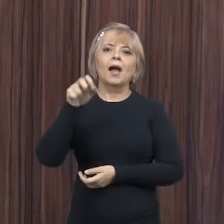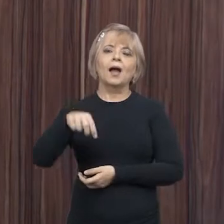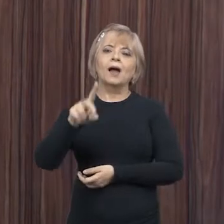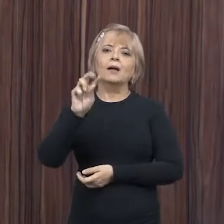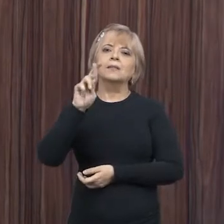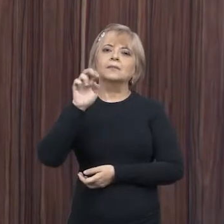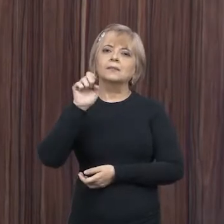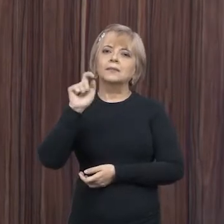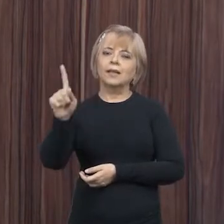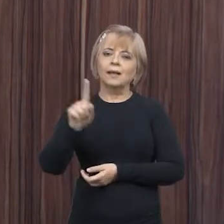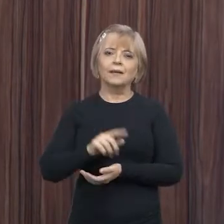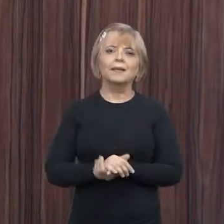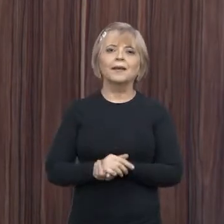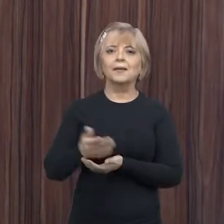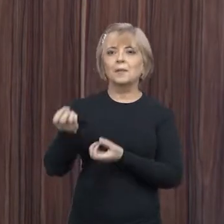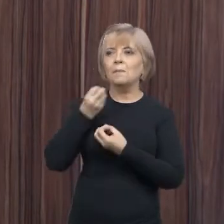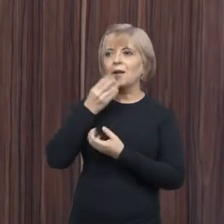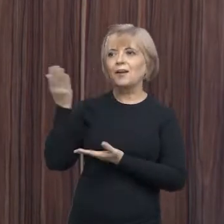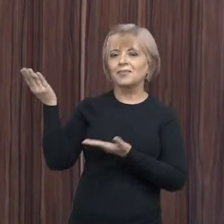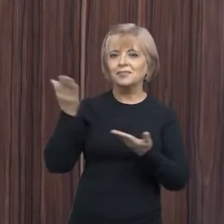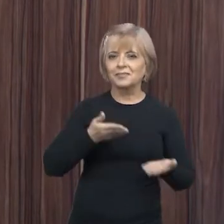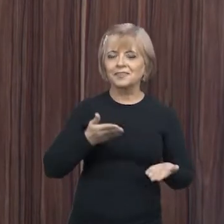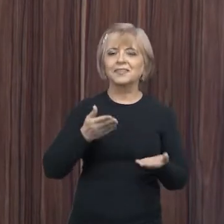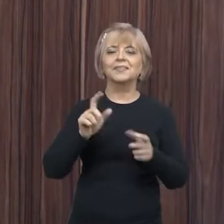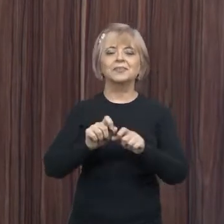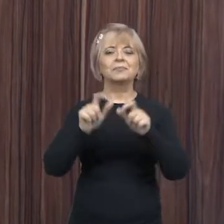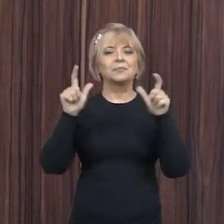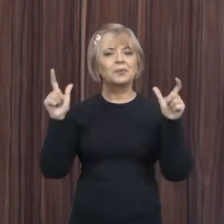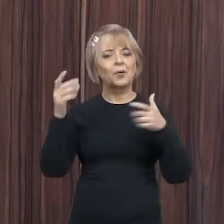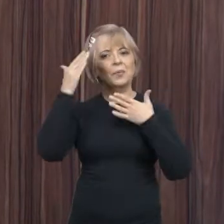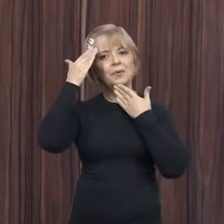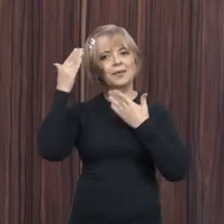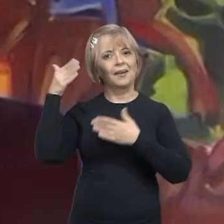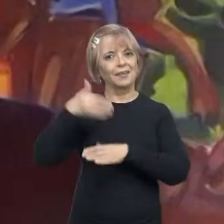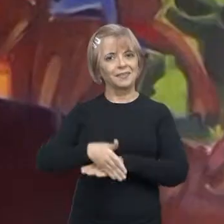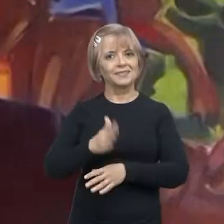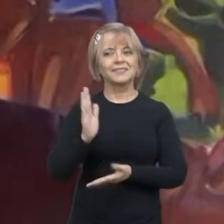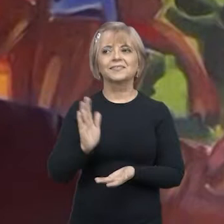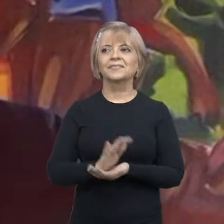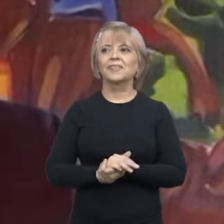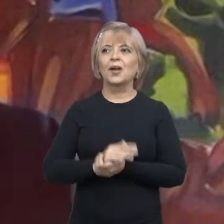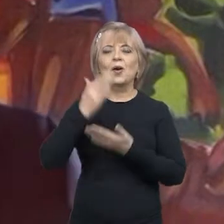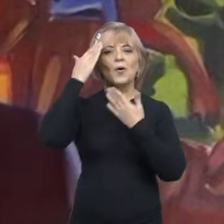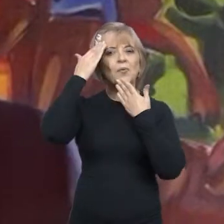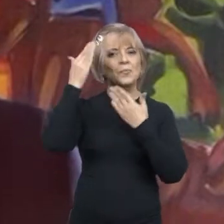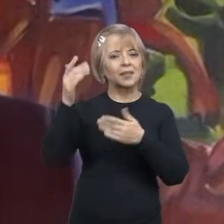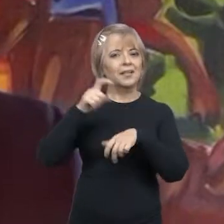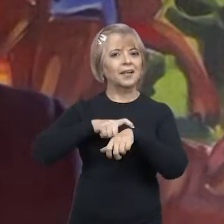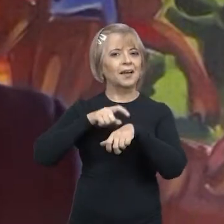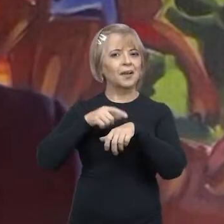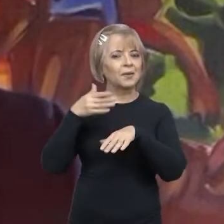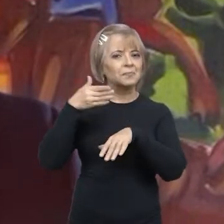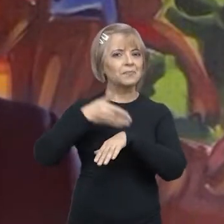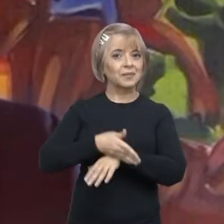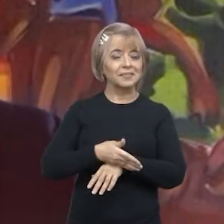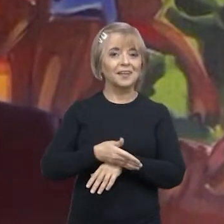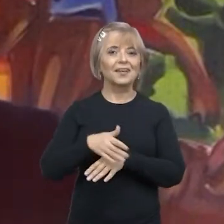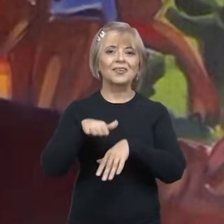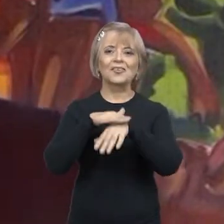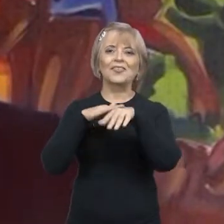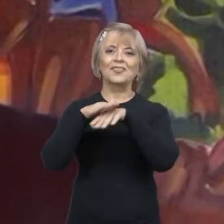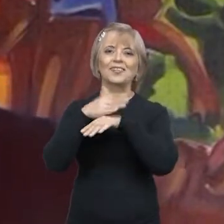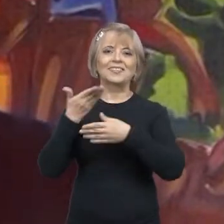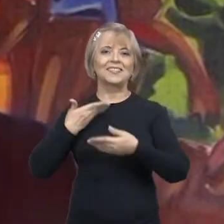doutor André, seja muito bem-vindo ao nosso programa. Muito obrigada pela sua presença. Muito obrigado pela oportunidade de poder conversar